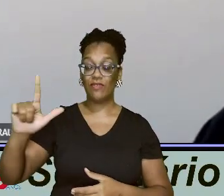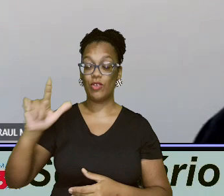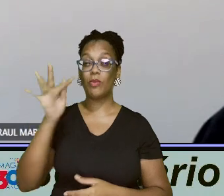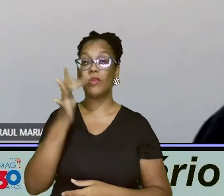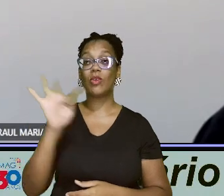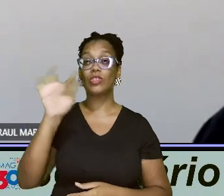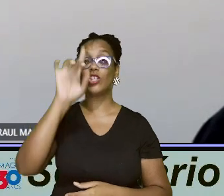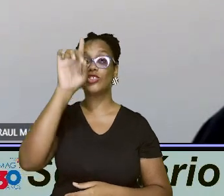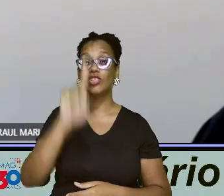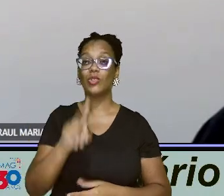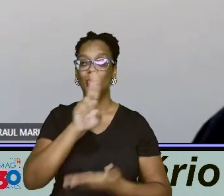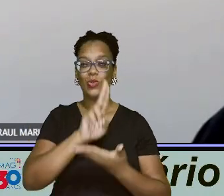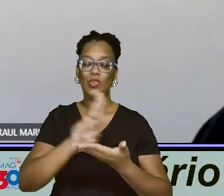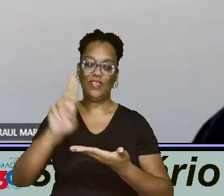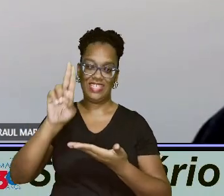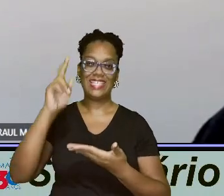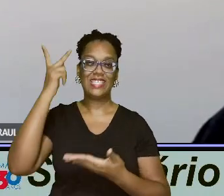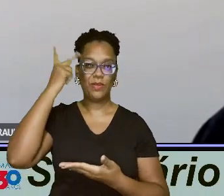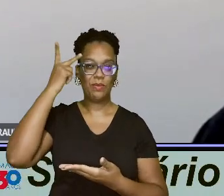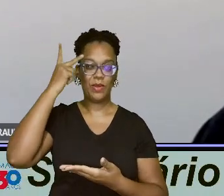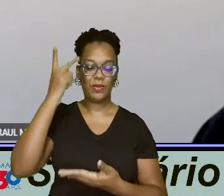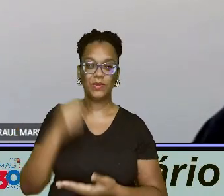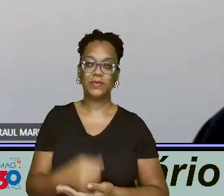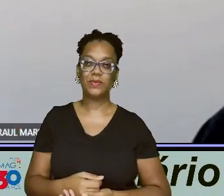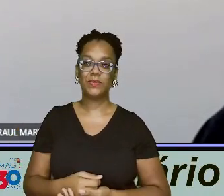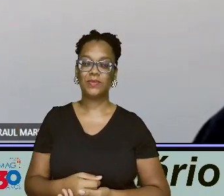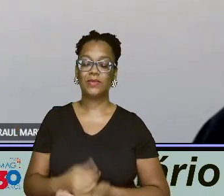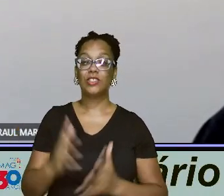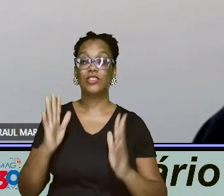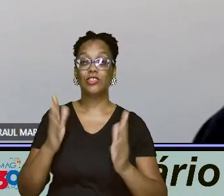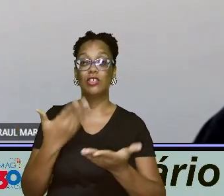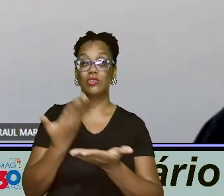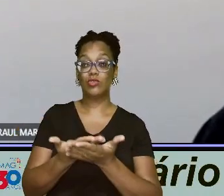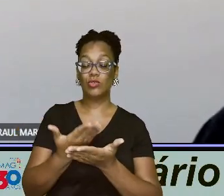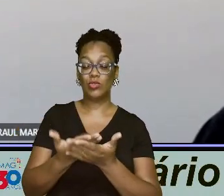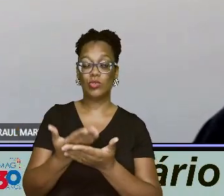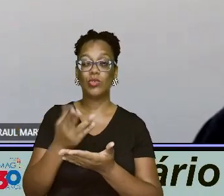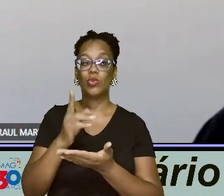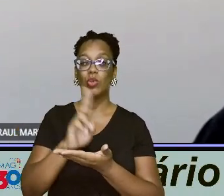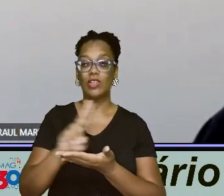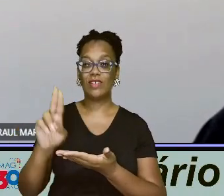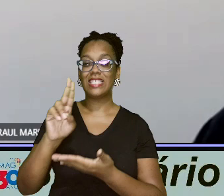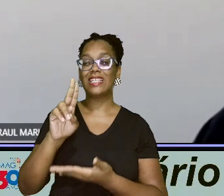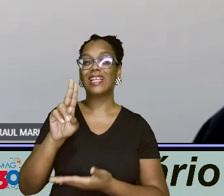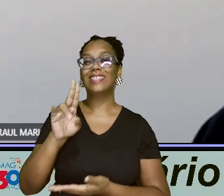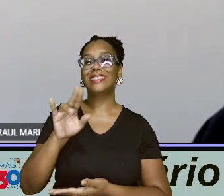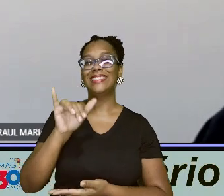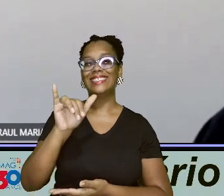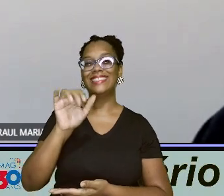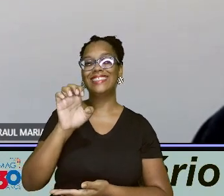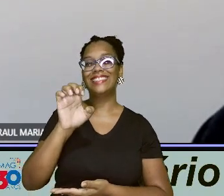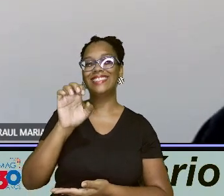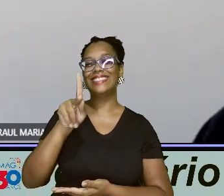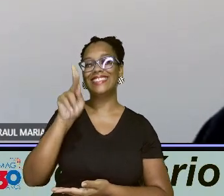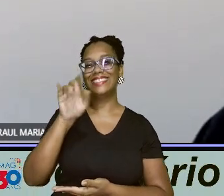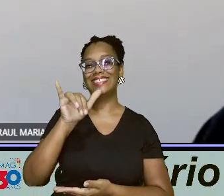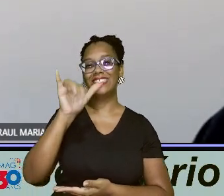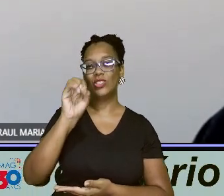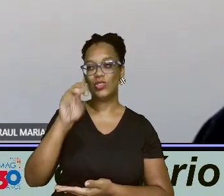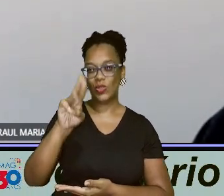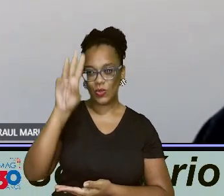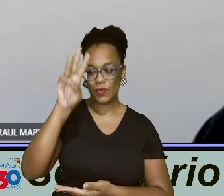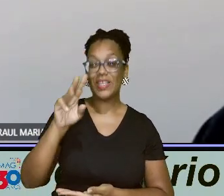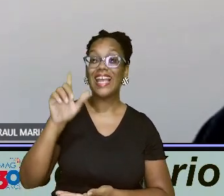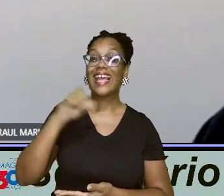São Paulo, foi Visiting Scholar na Universidade de Yale pelo programa Fox International Fellow no Whitney and